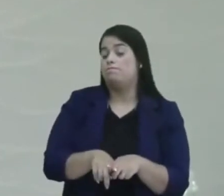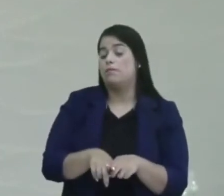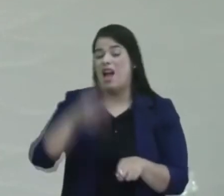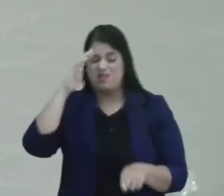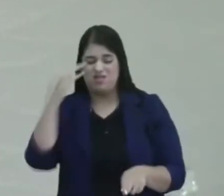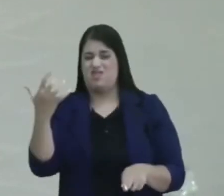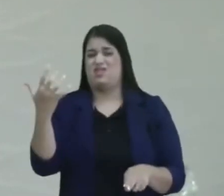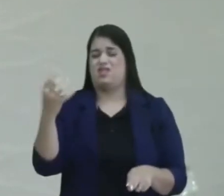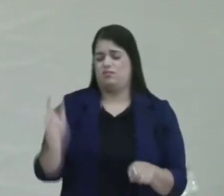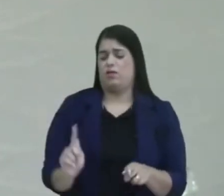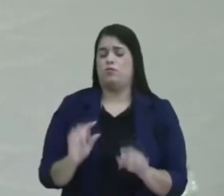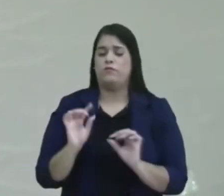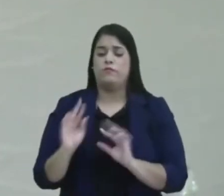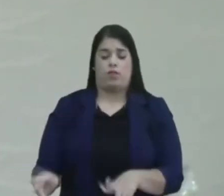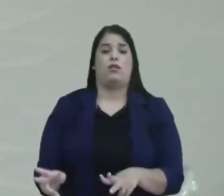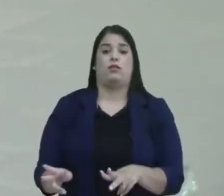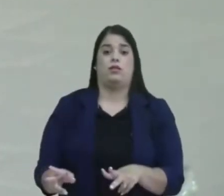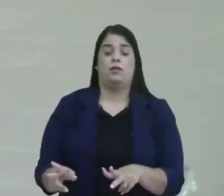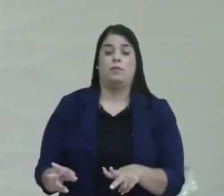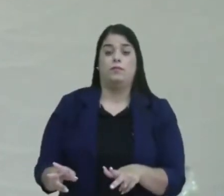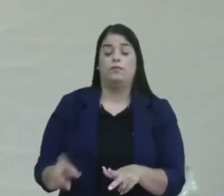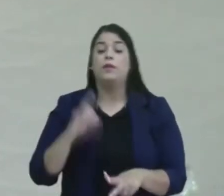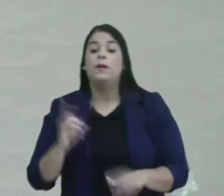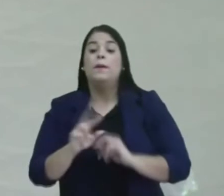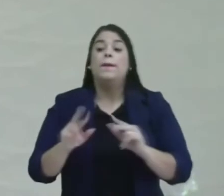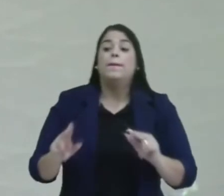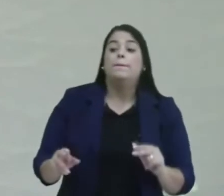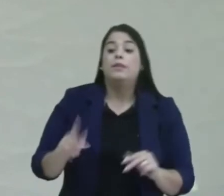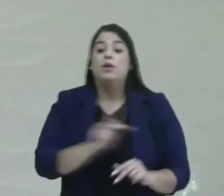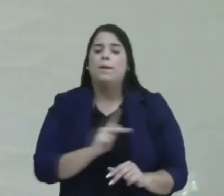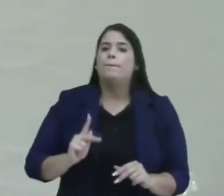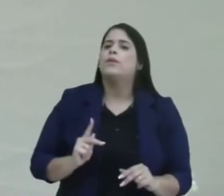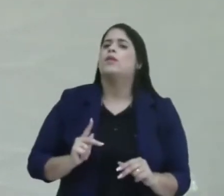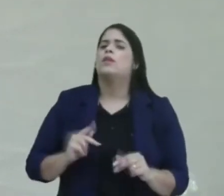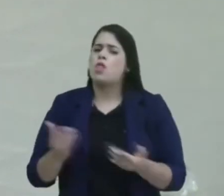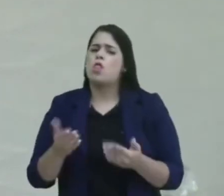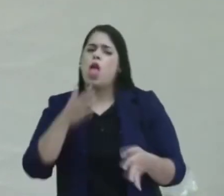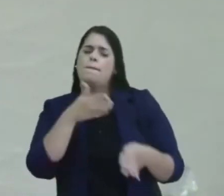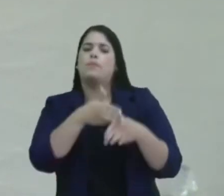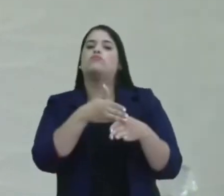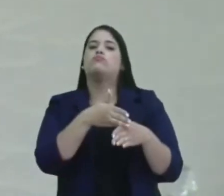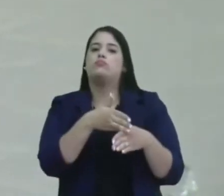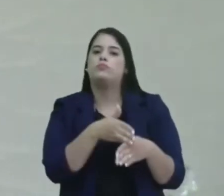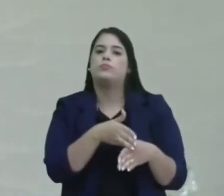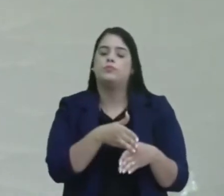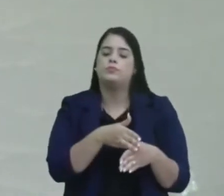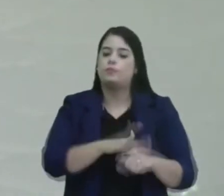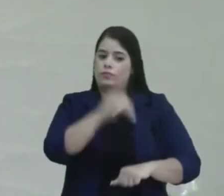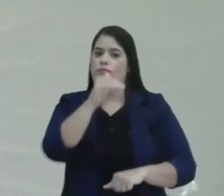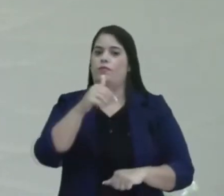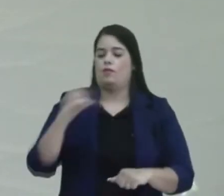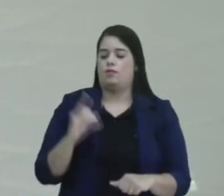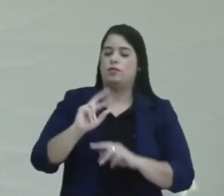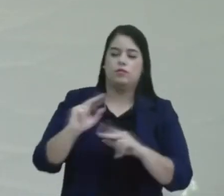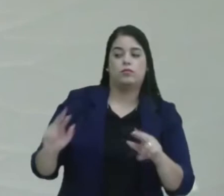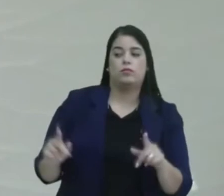aconteça, né, a compra de deputados que está aí. Esse presidente, claro, ele tem aprovação da maioria dos deputados,